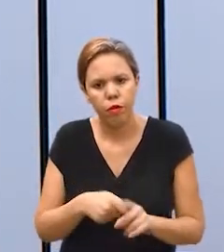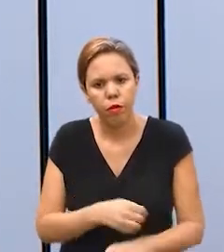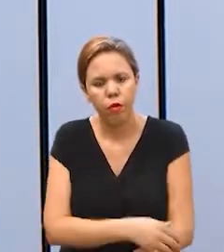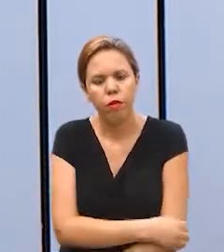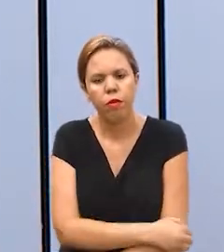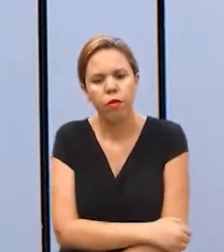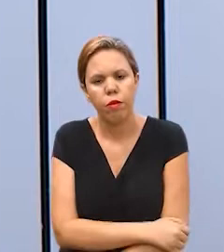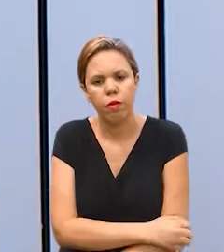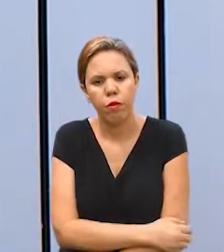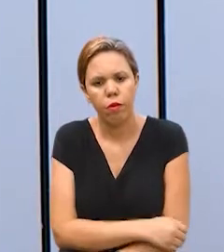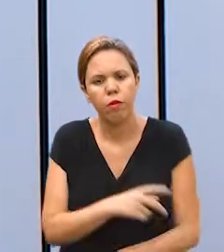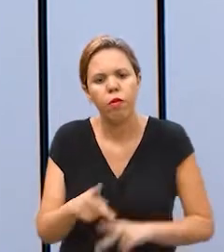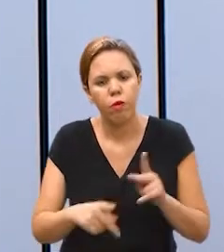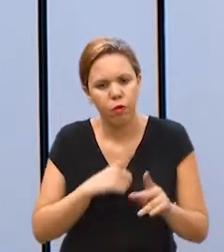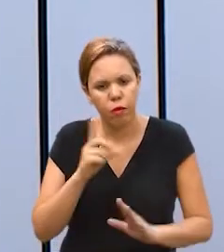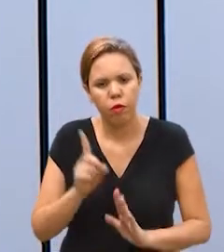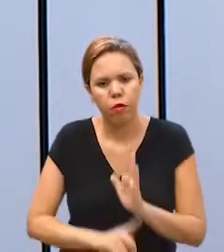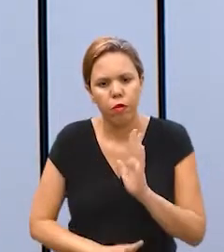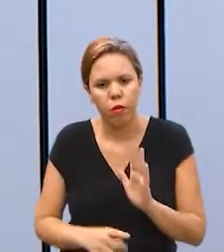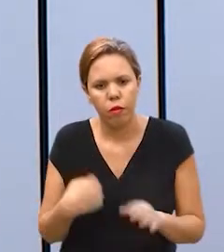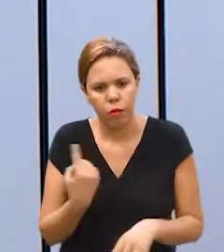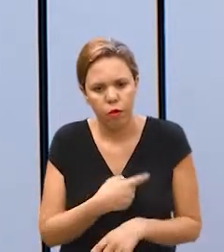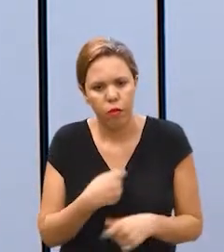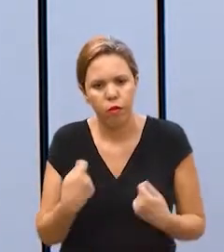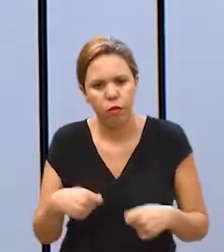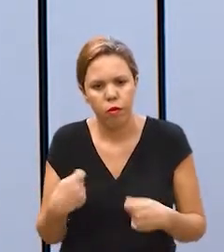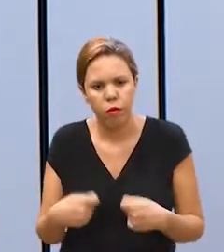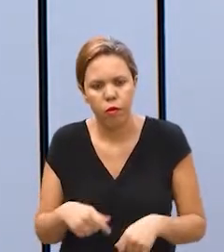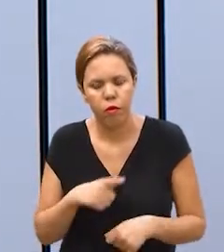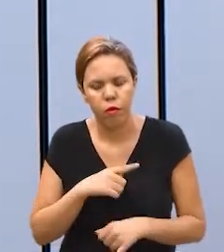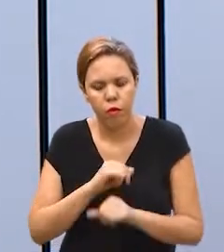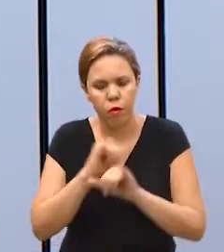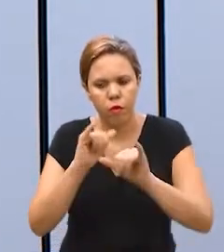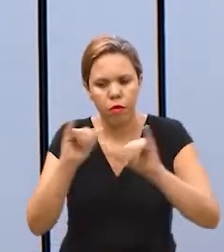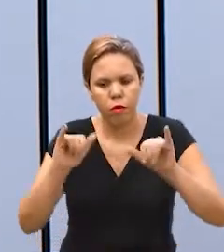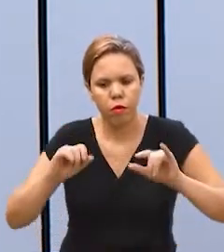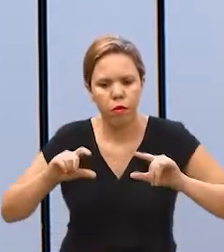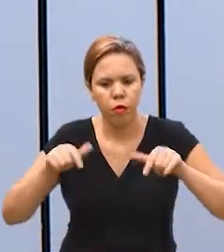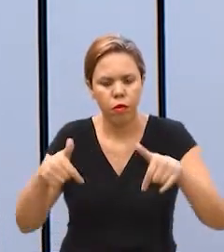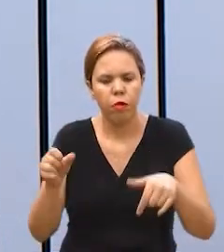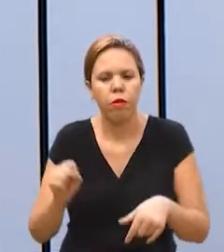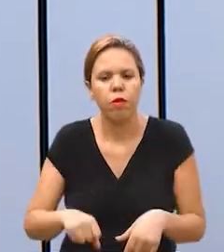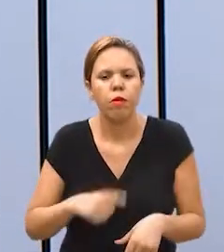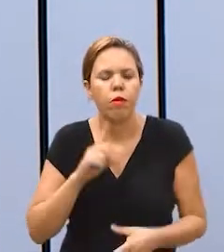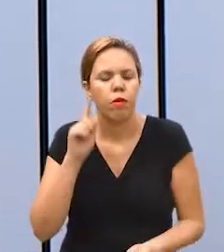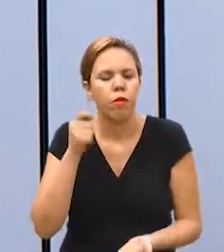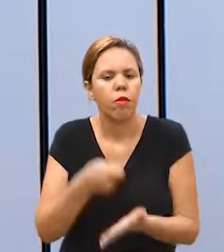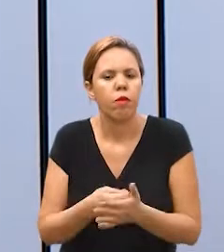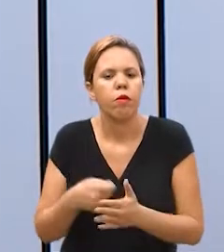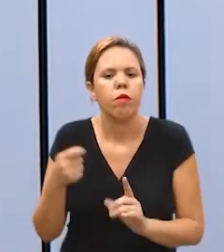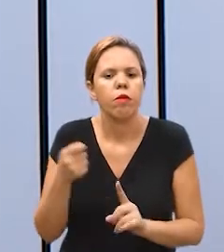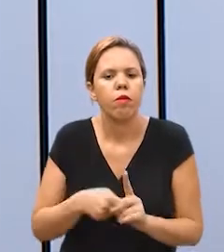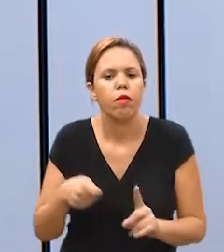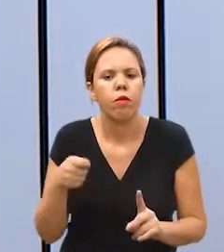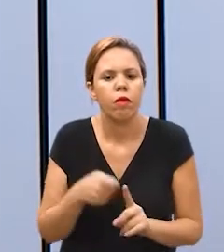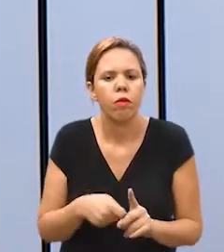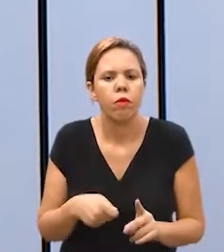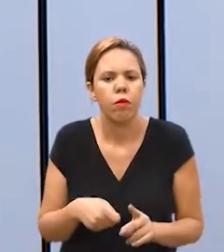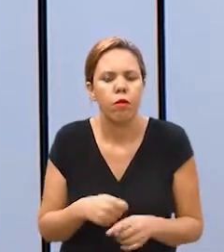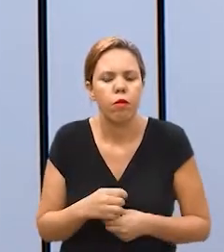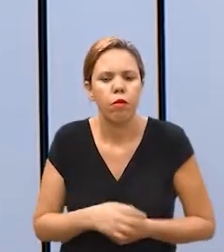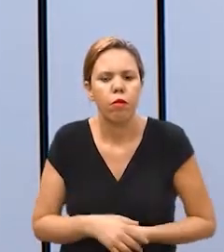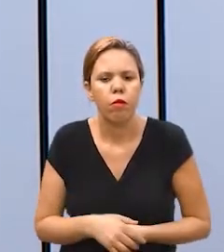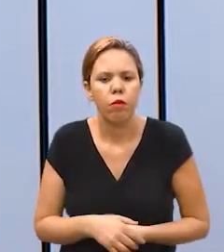que as pessoas tenham direito. Então, é necessário campanhas, ações, e é necessário também garantir a política pública para que